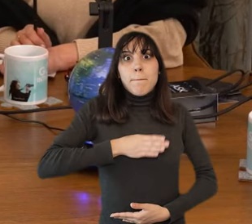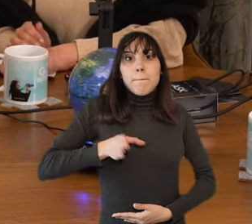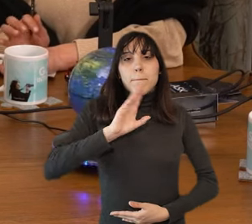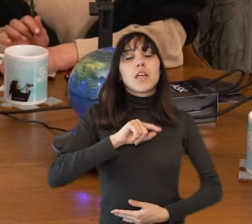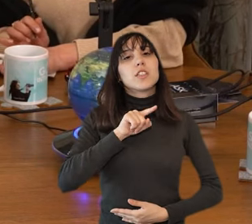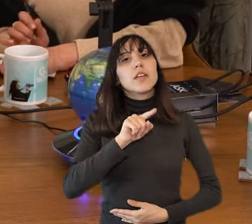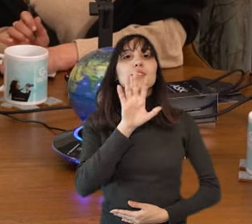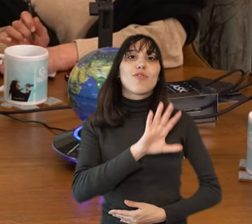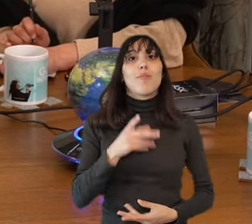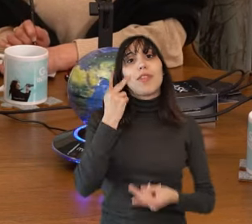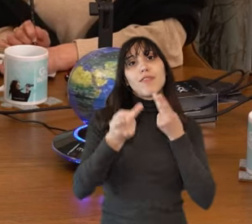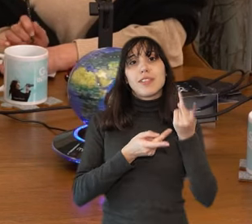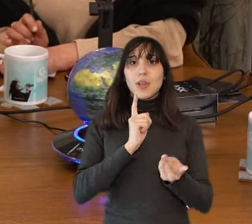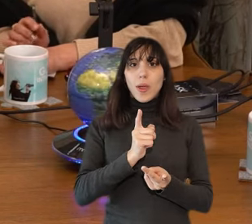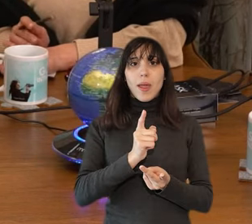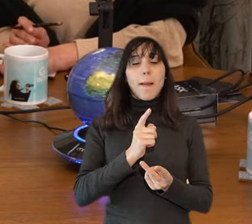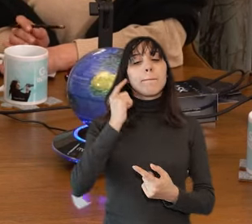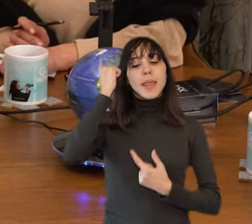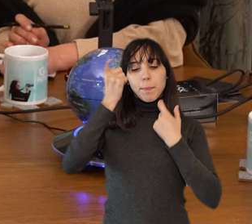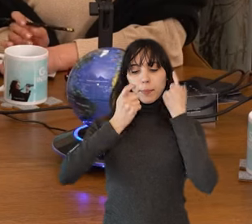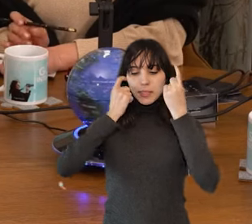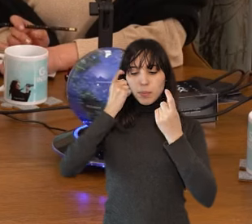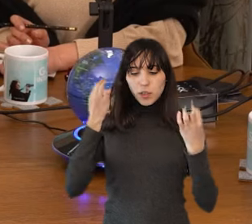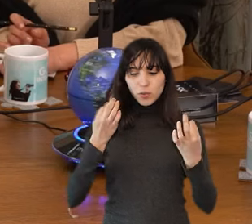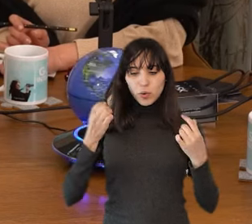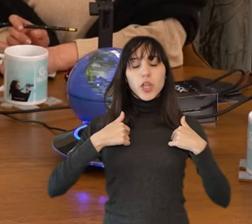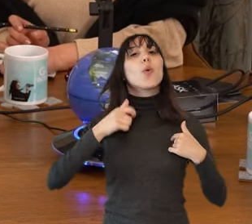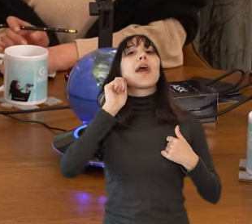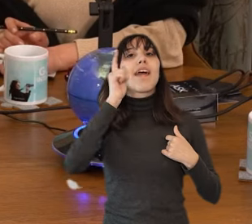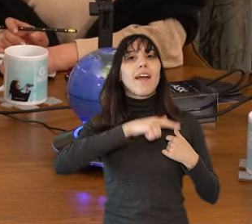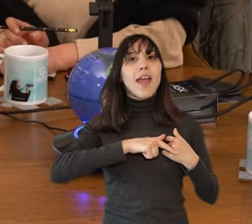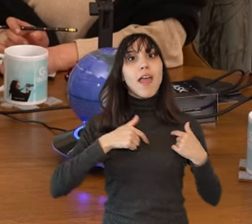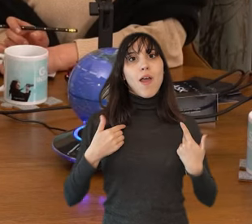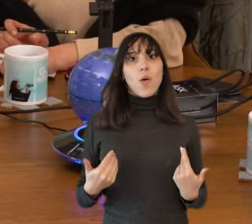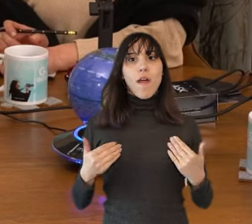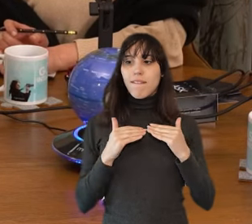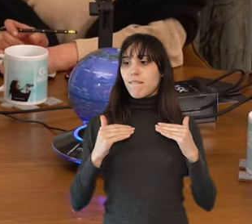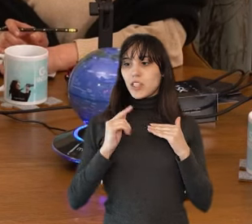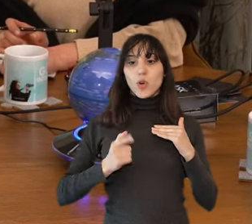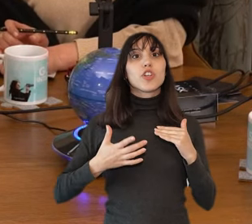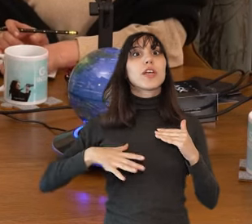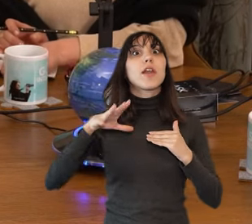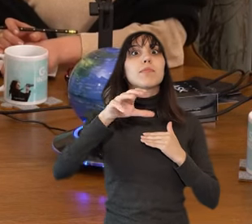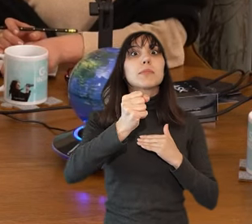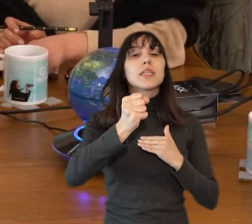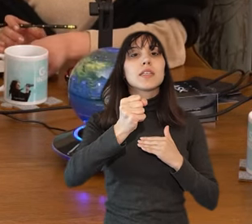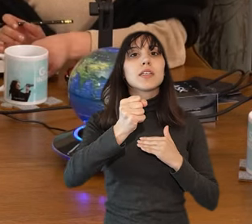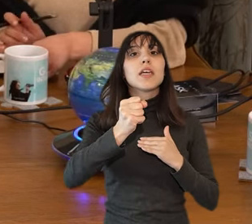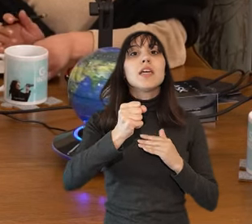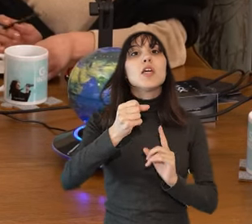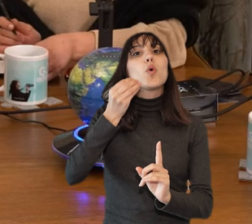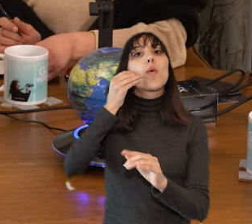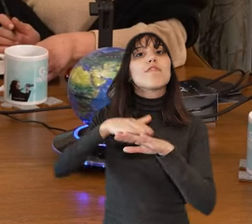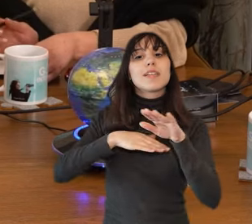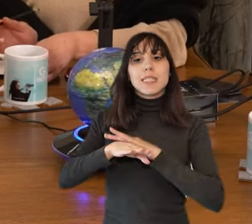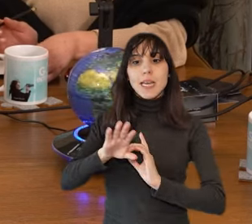sistema de avaliação portanto é uma reflexão sobre quem eu sou o que em que ponto é que eu estou onde é que eu quero chegar e como é que eu vou eh